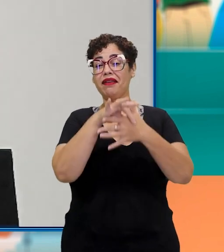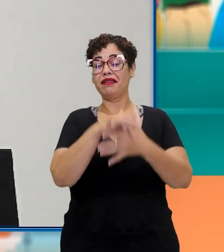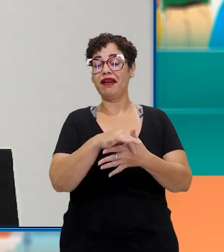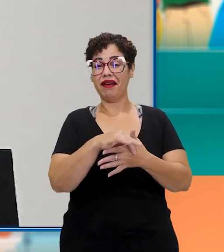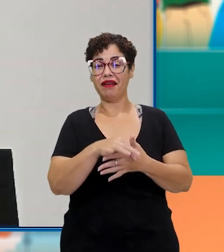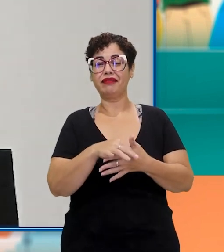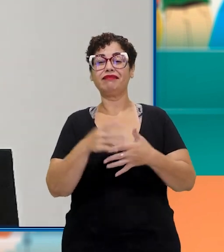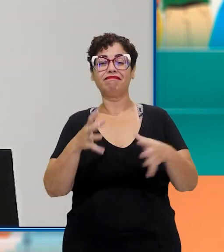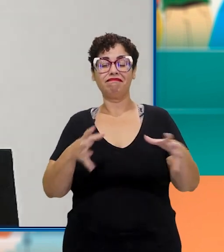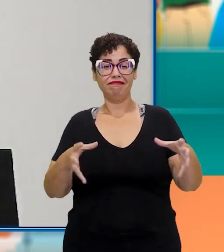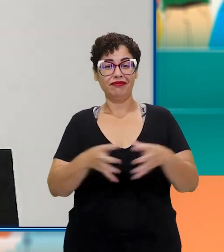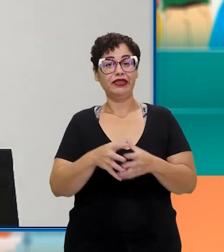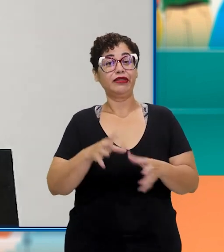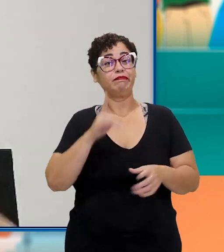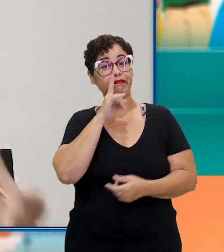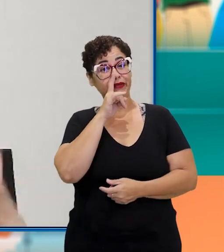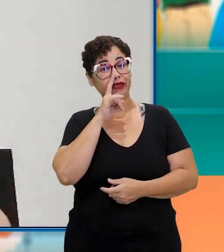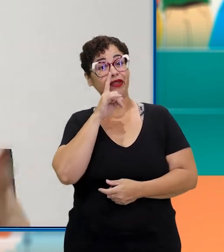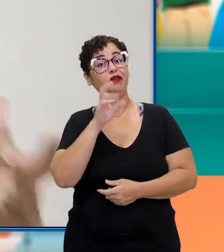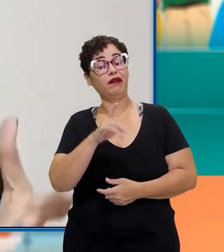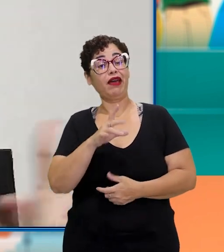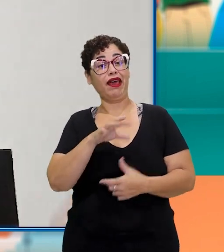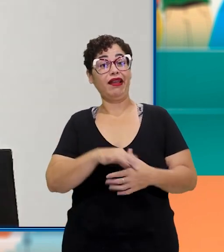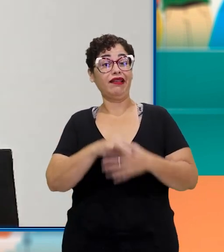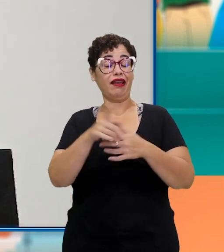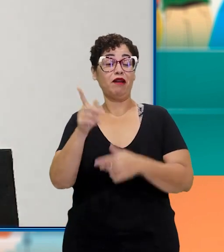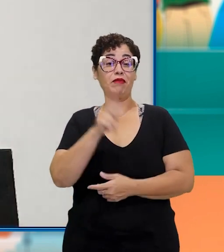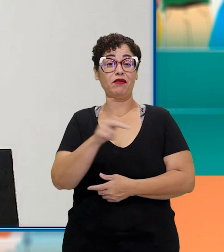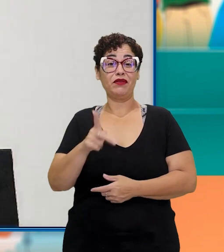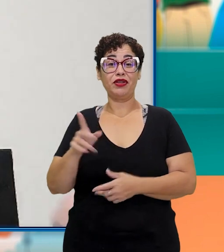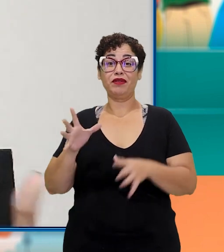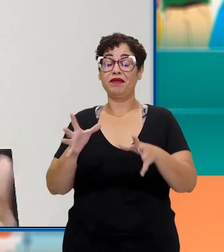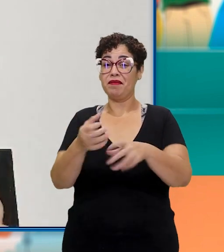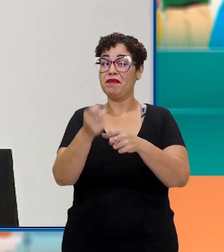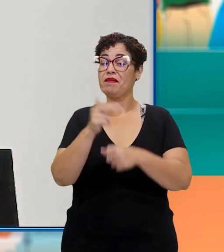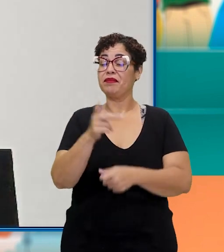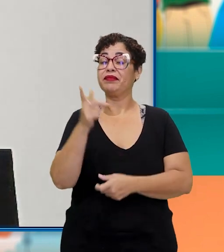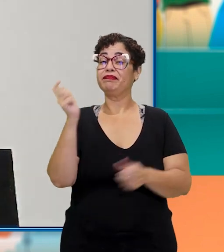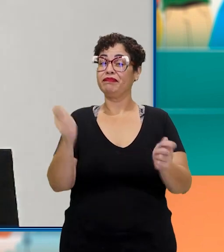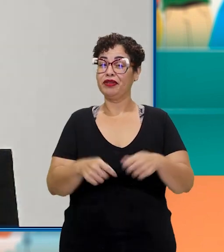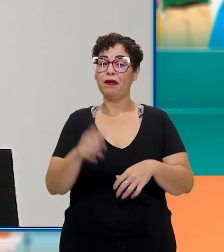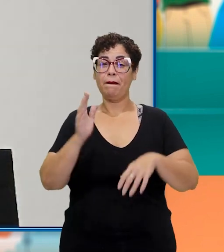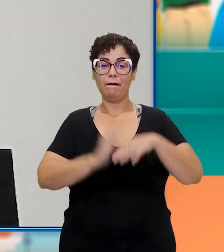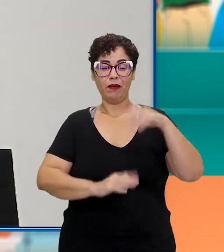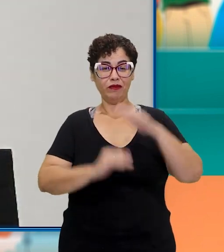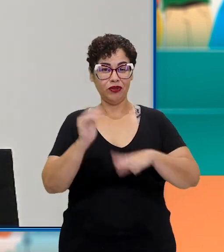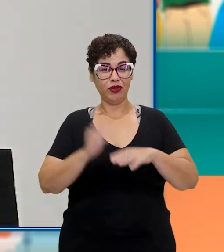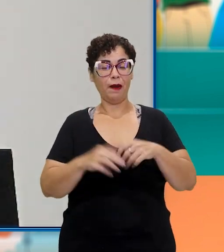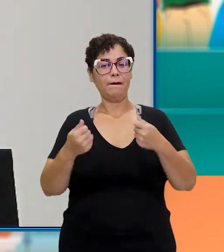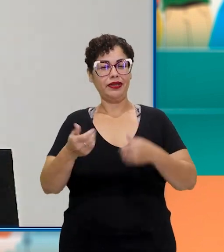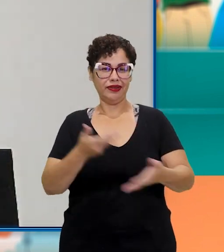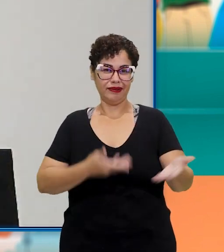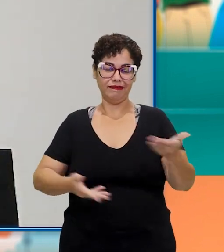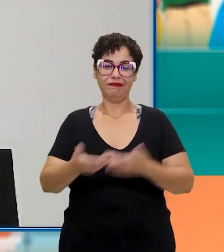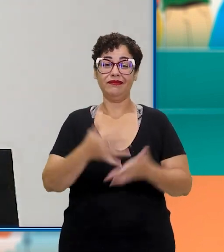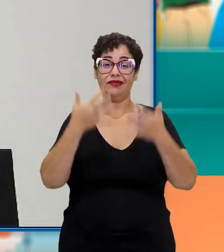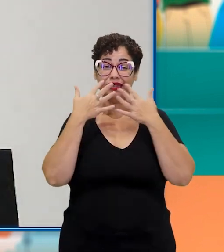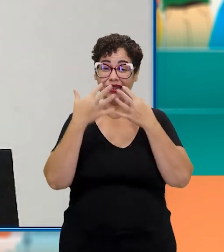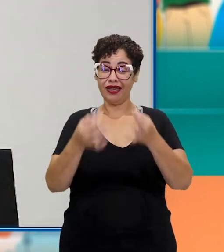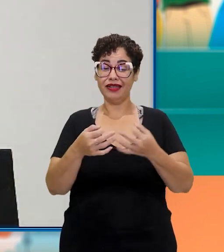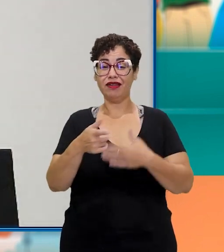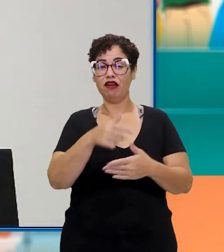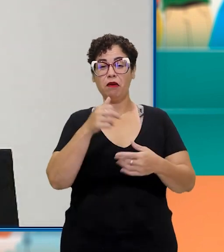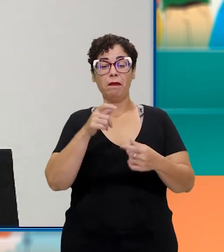grupos. Perigo, assim, é liderar, inclusive, o professor. E nesse ponto, os profissionais precisam